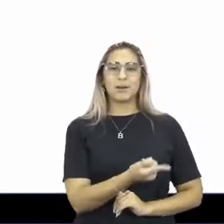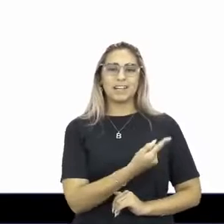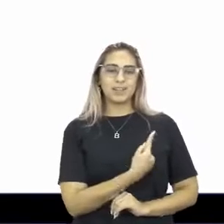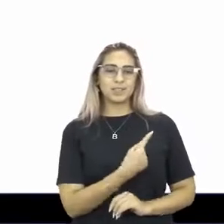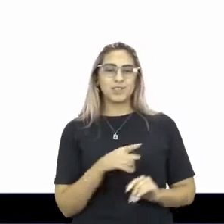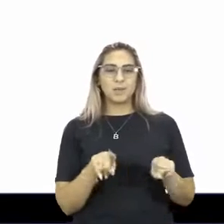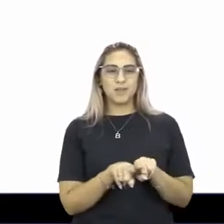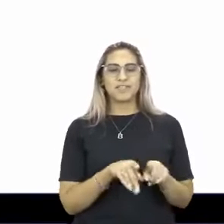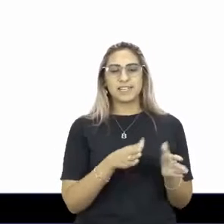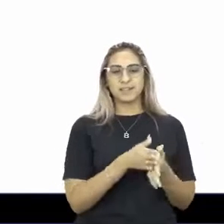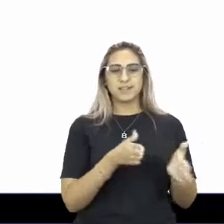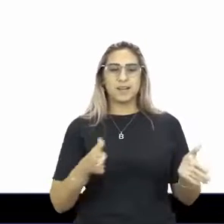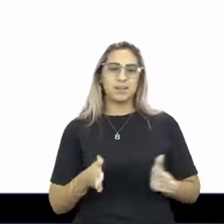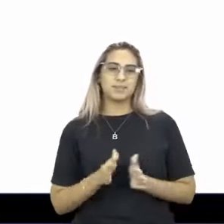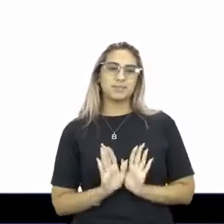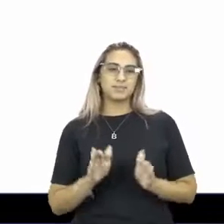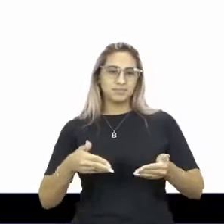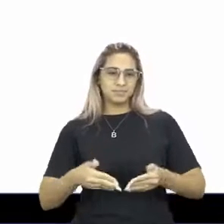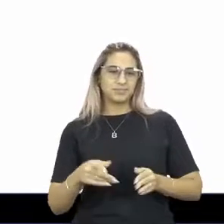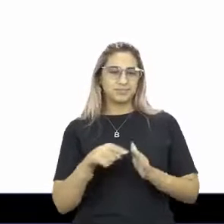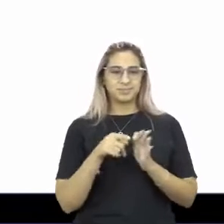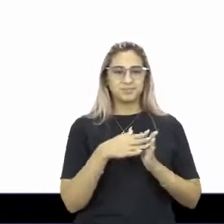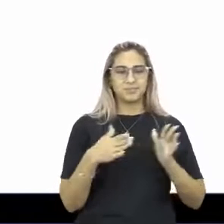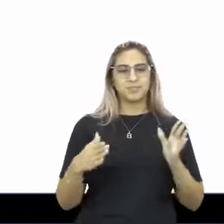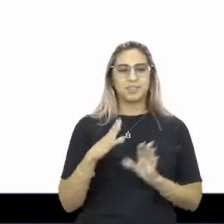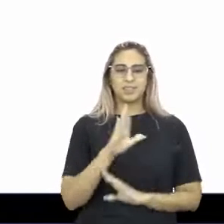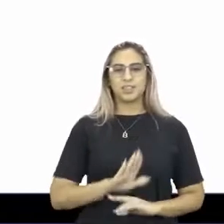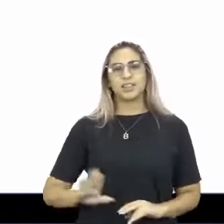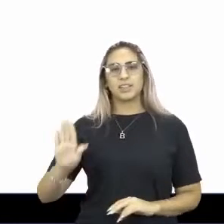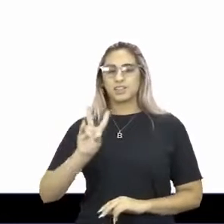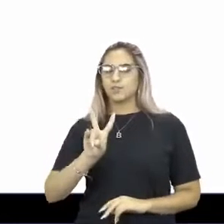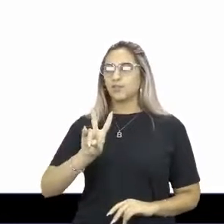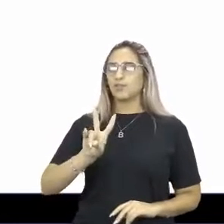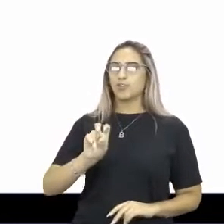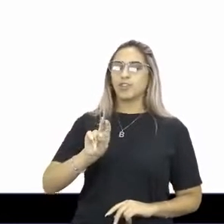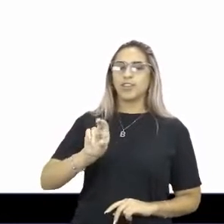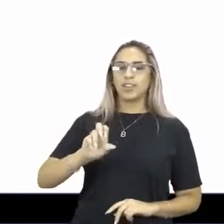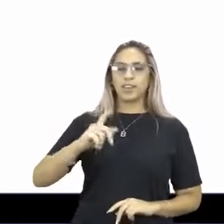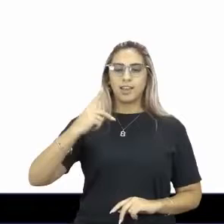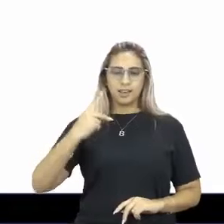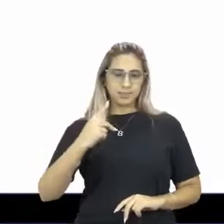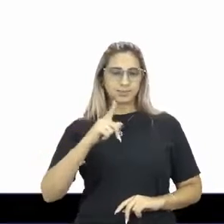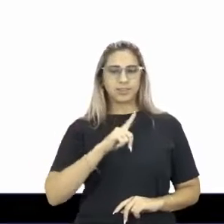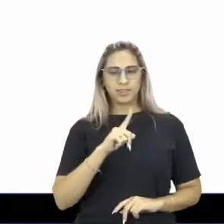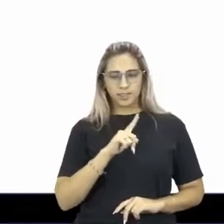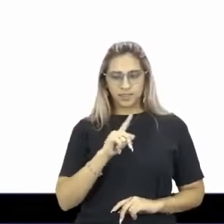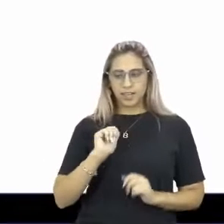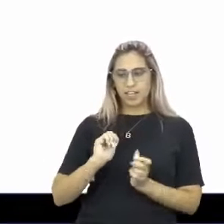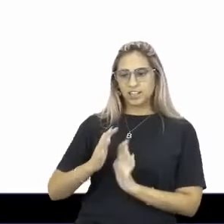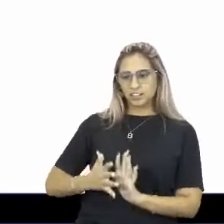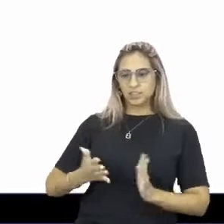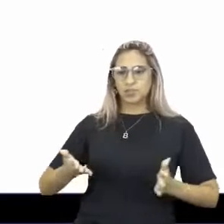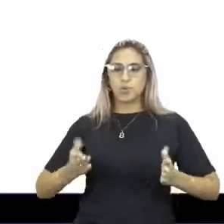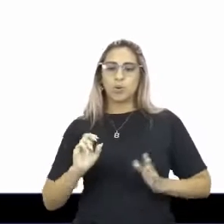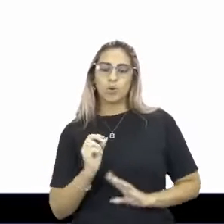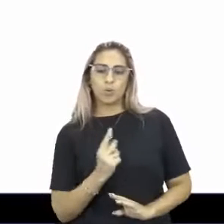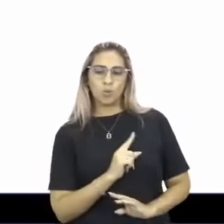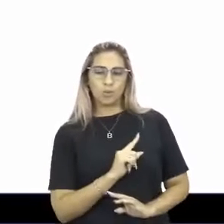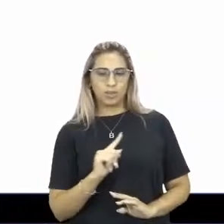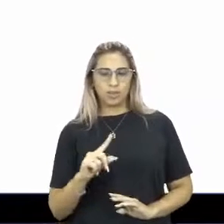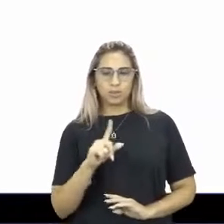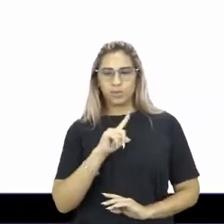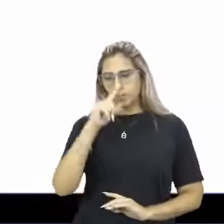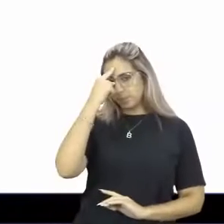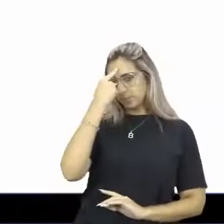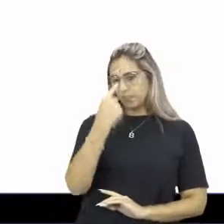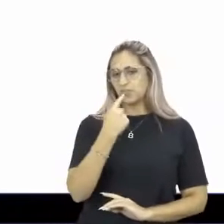vai ter que acessar o vínculo de candidato VUNESP. Independente se ele tem contrato ativo agora ou não, ele tem que estar pelo perfil